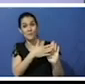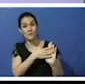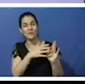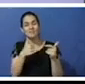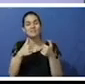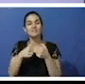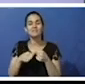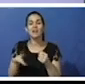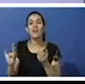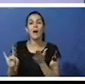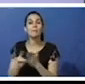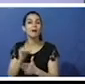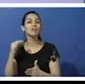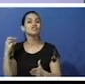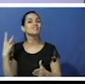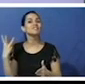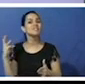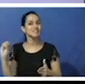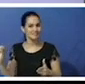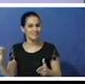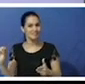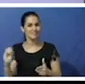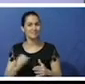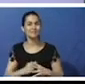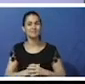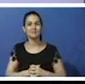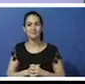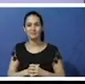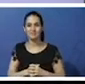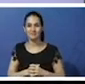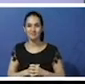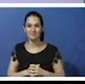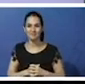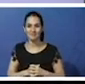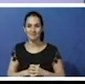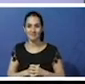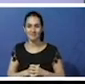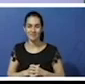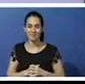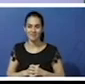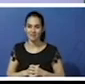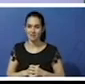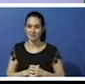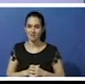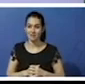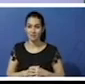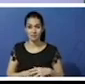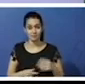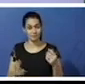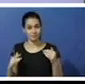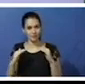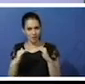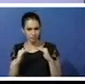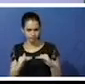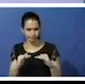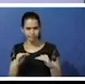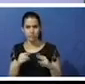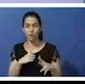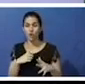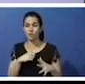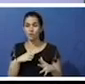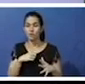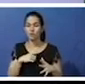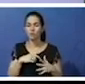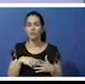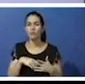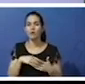no material impresso, página 30, tá? Aqui nós vamos começar a trabalhar